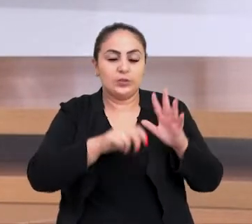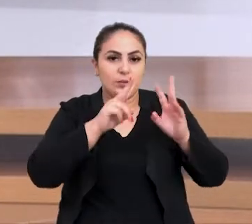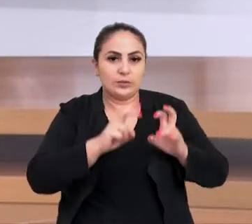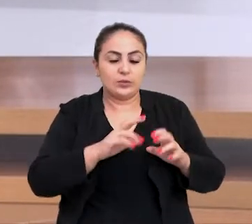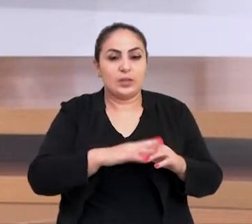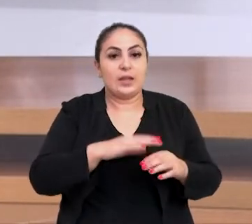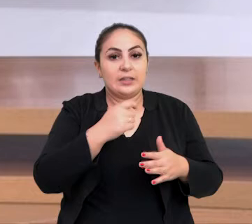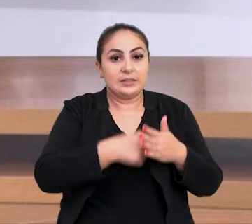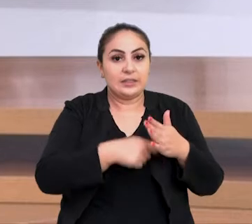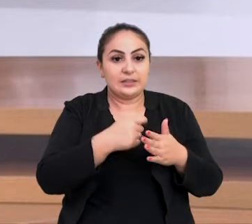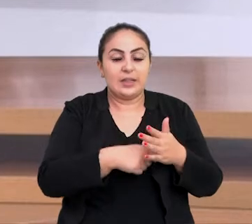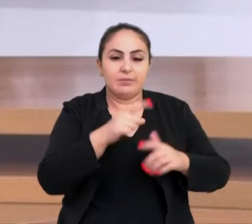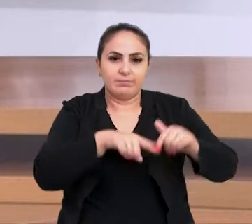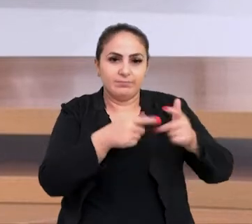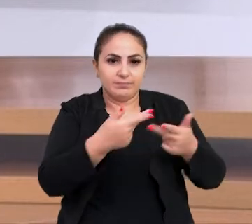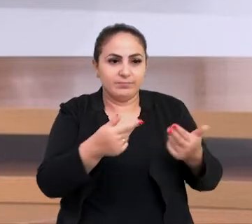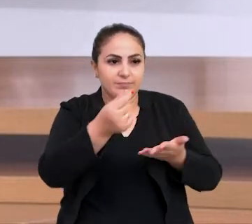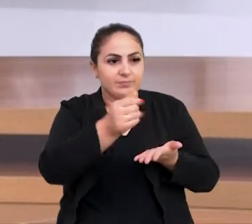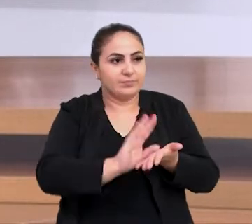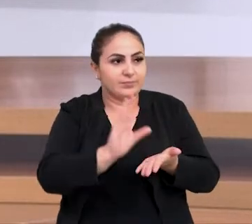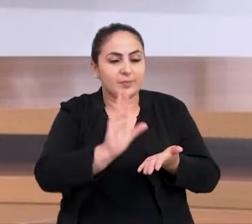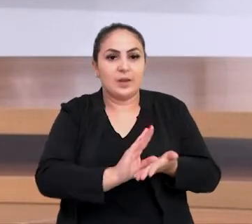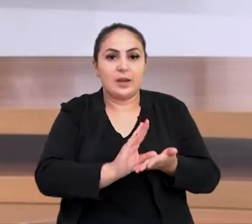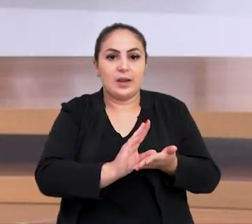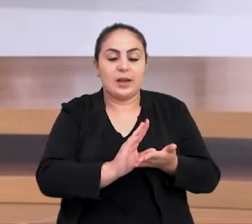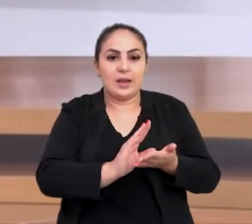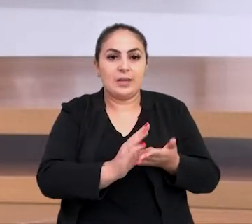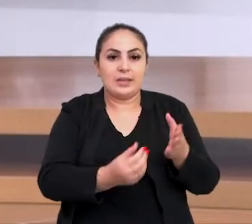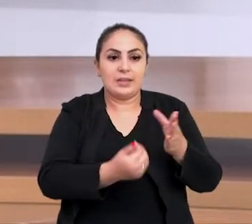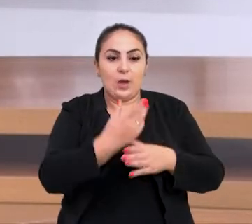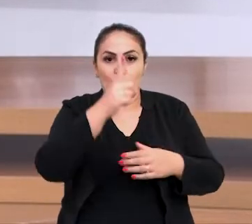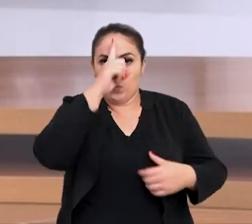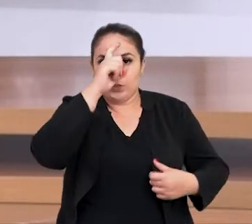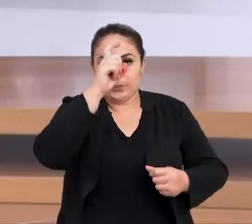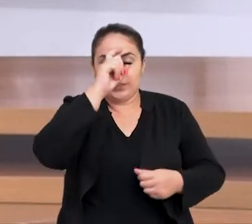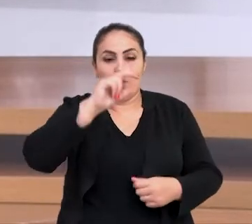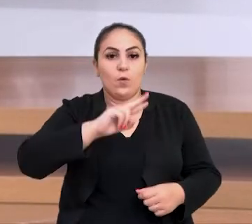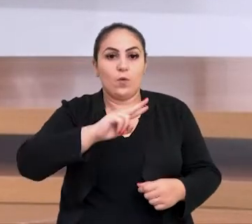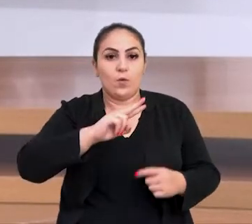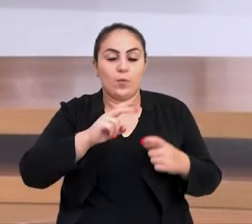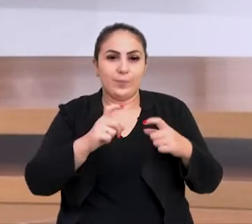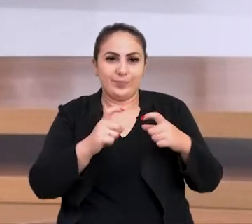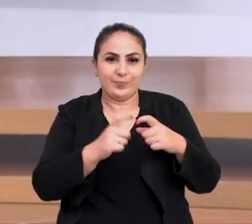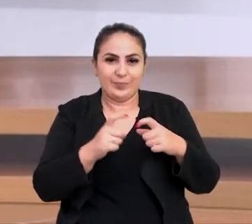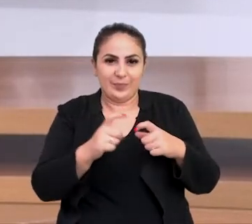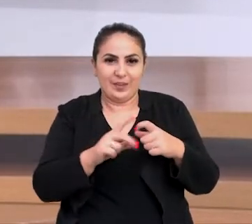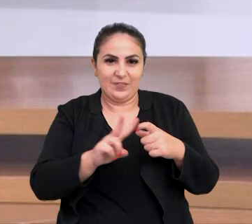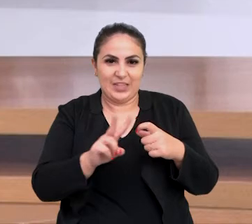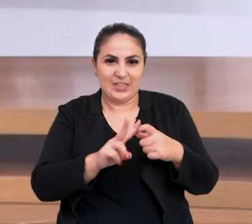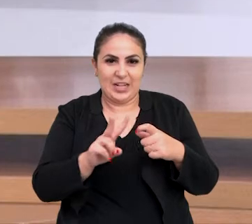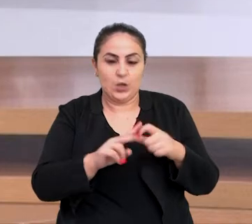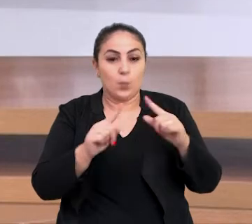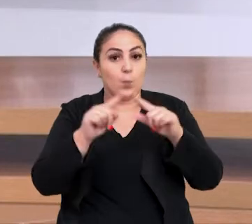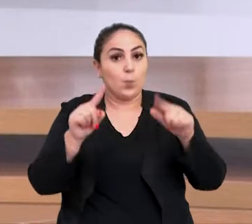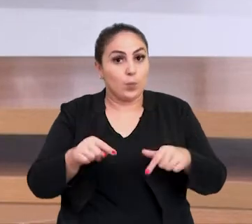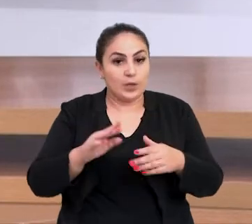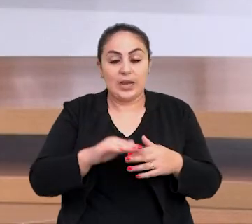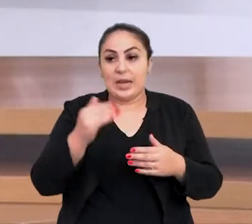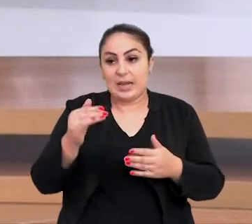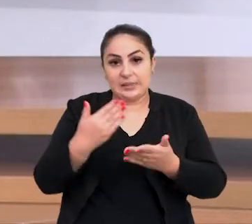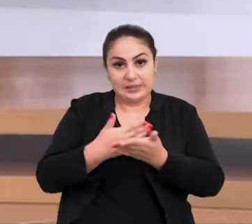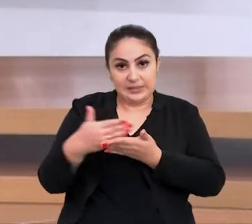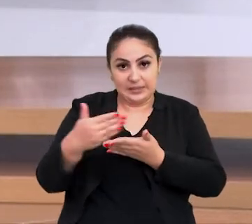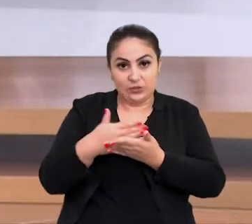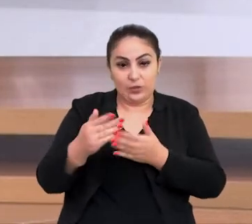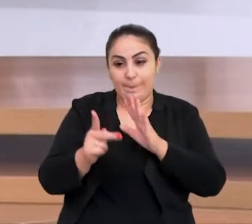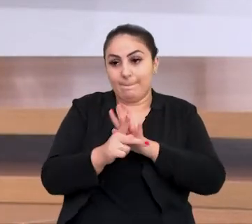luta, à causa, é buscar então recursos para viabilizar a construção de um hospital veterinário público. Essa